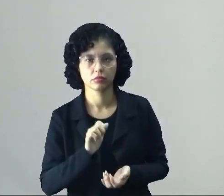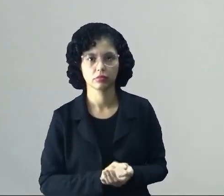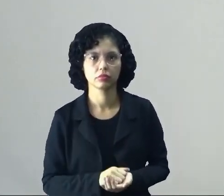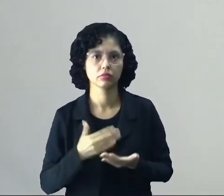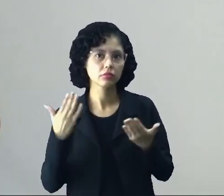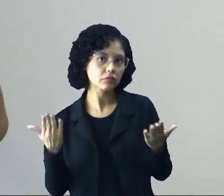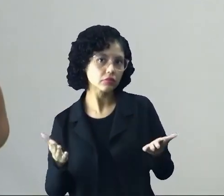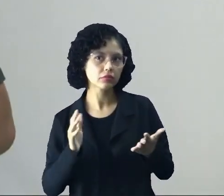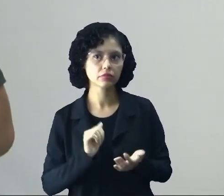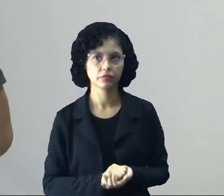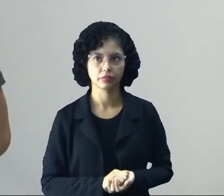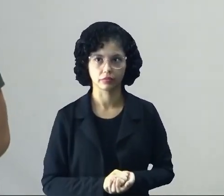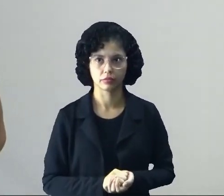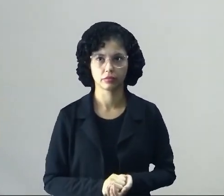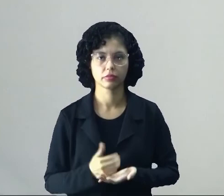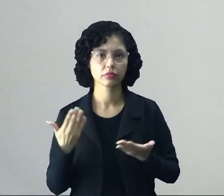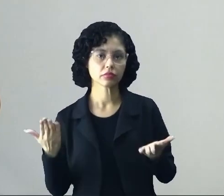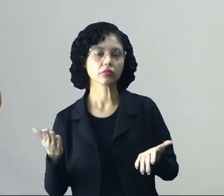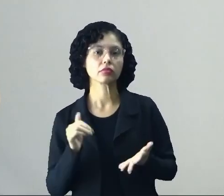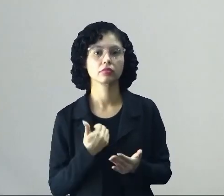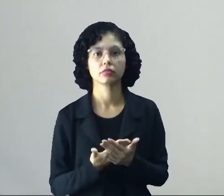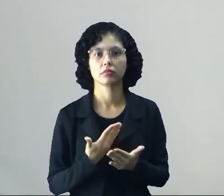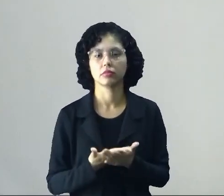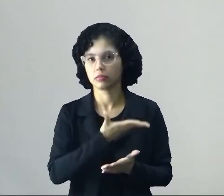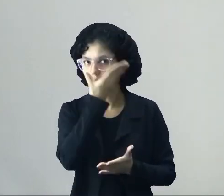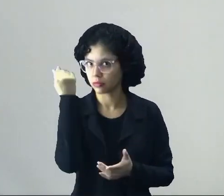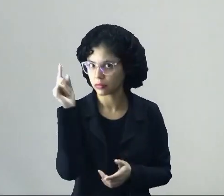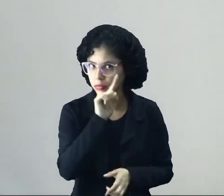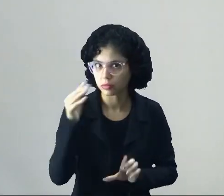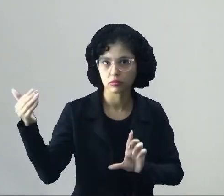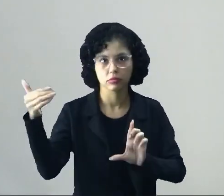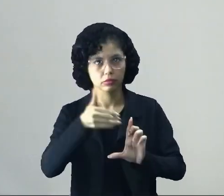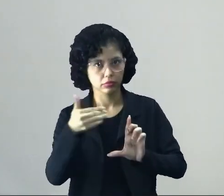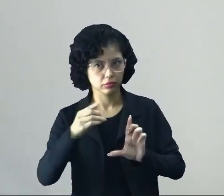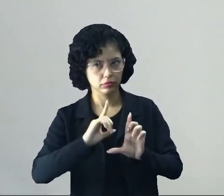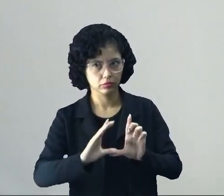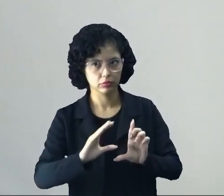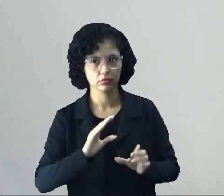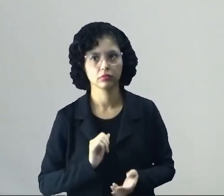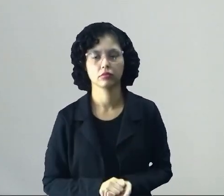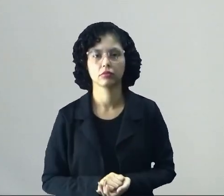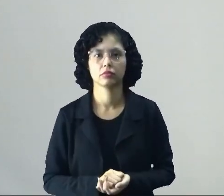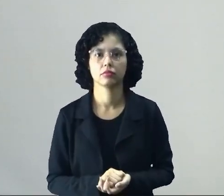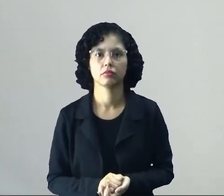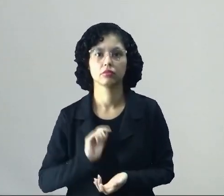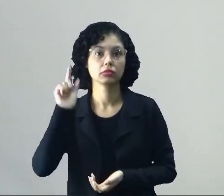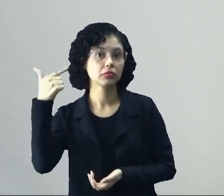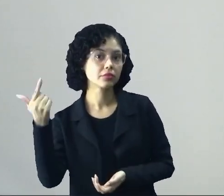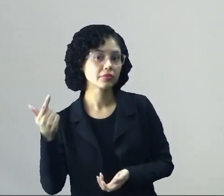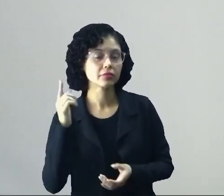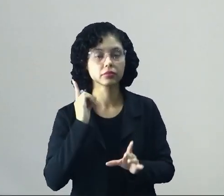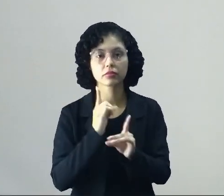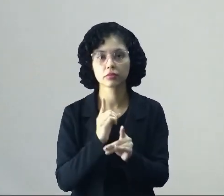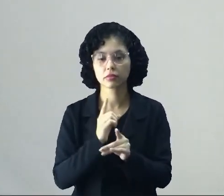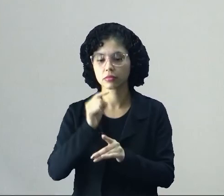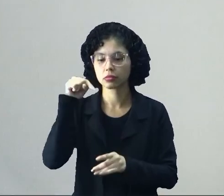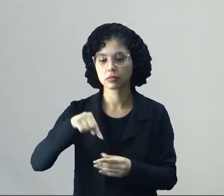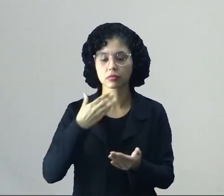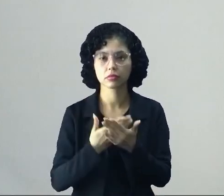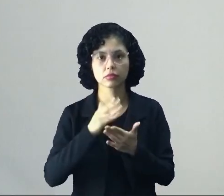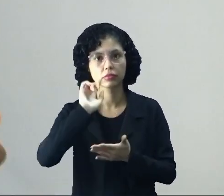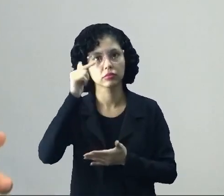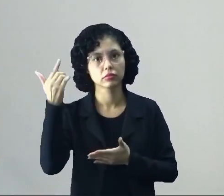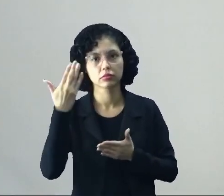Então, pessoal, era isso, tá? Não deixem de acessar a plataforma Eduque. Lá você vai ter acesso a essa